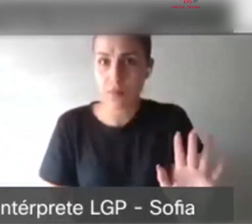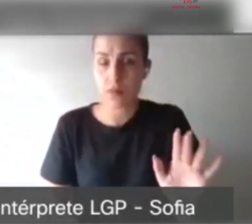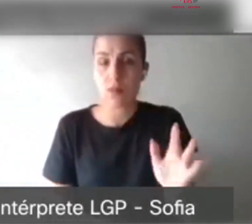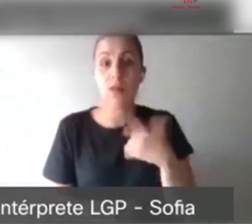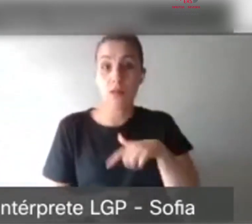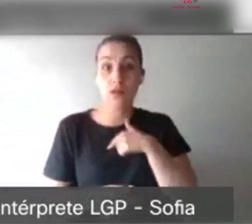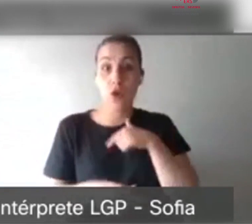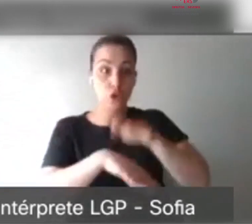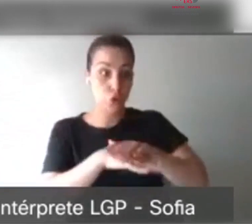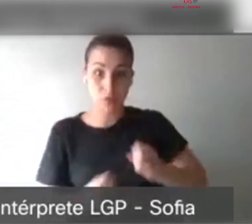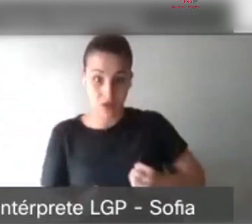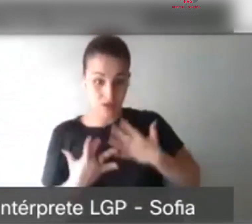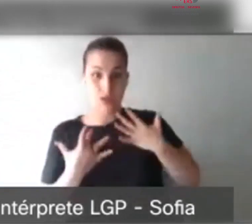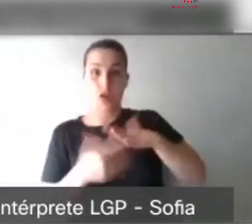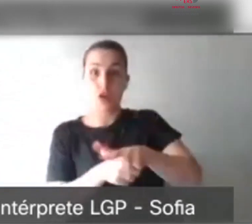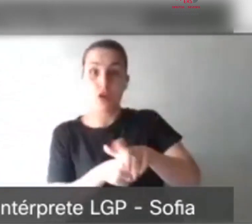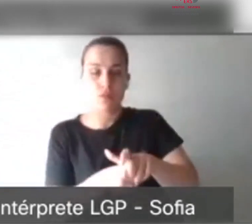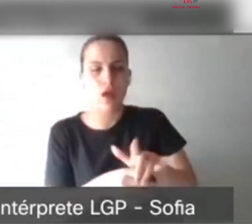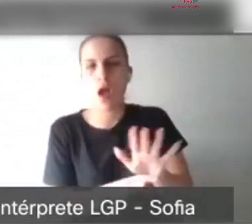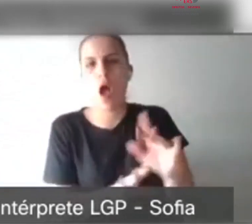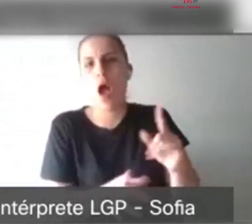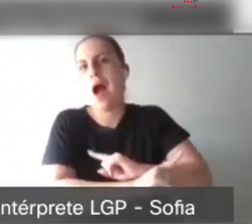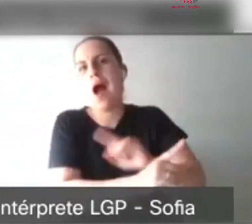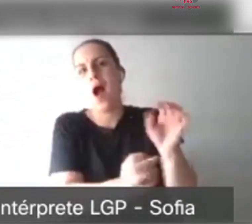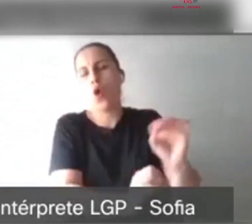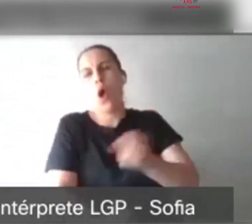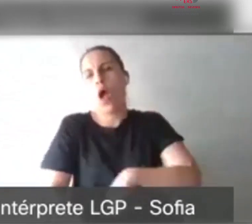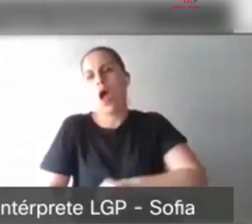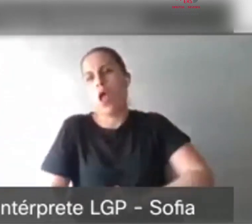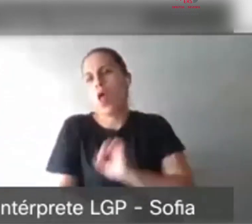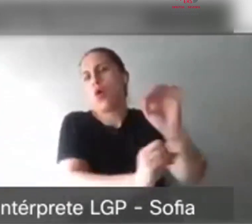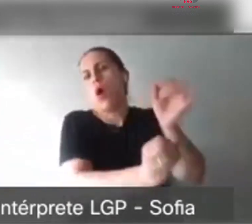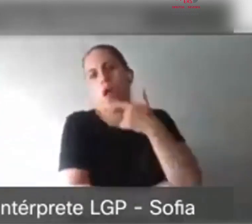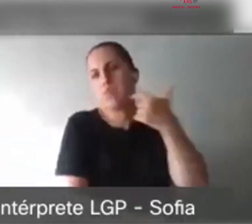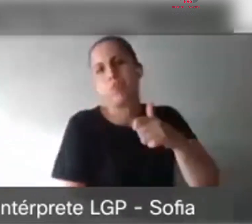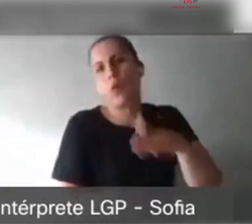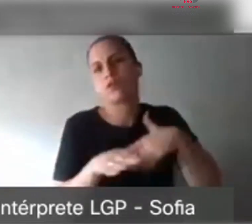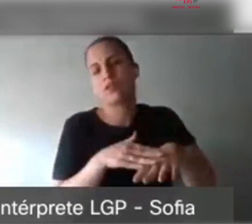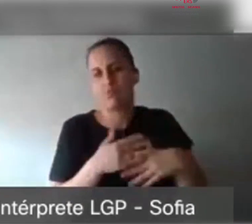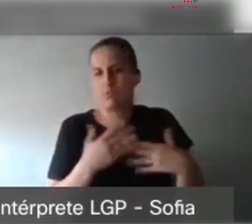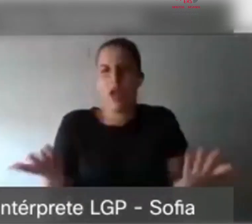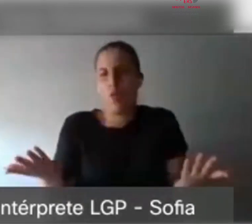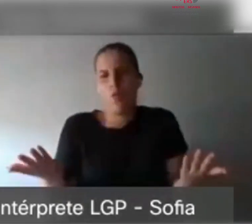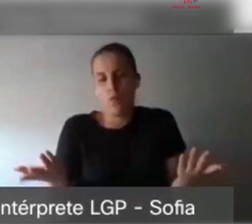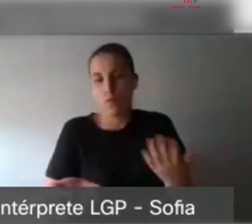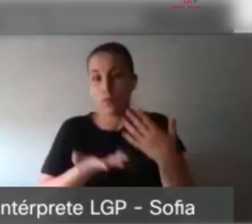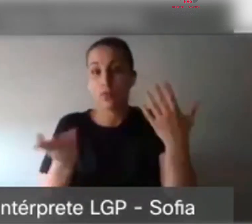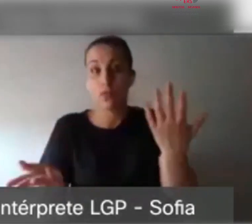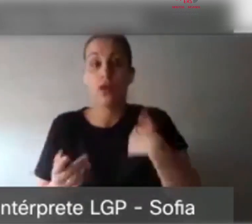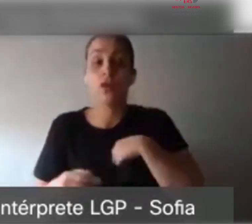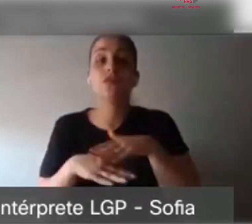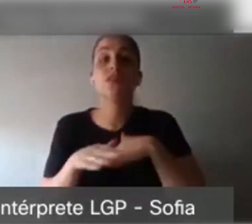facto de ela estar infectada com Covid, não podíamos, obviamente, restringir e deixar que ela não fizesse a ecografia. Portanto, o que nós fizemos, em muitos casos,